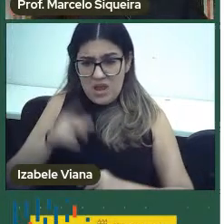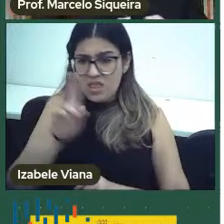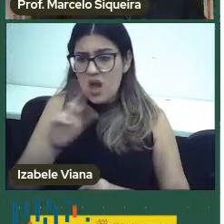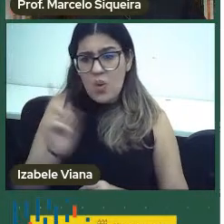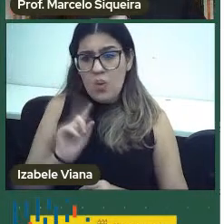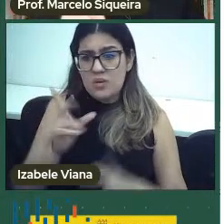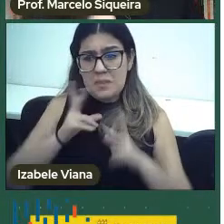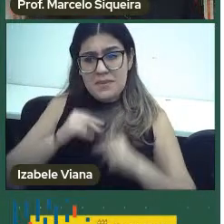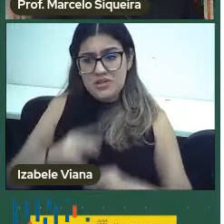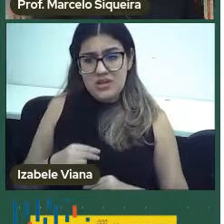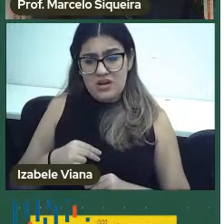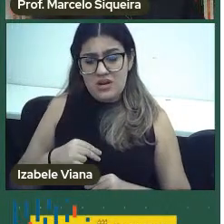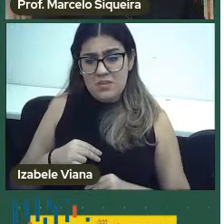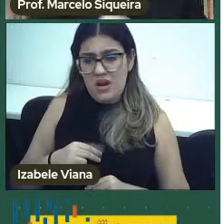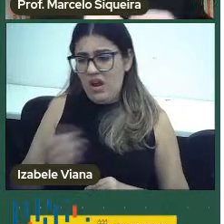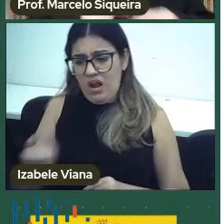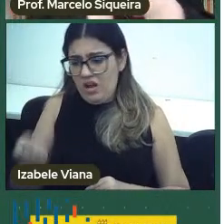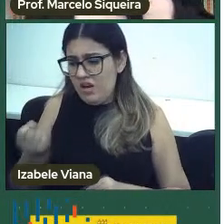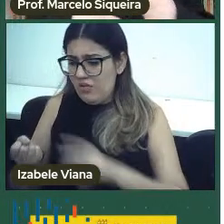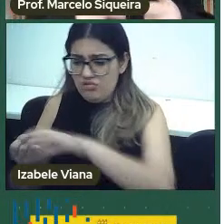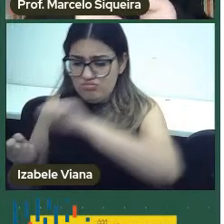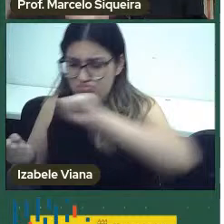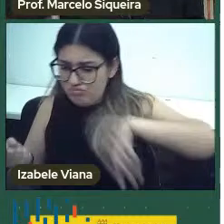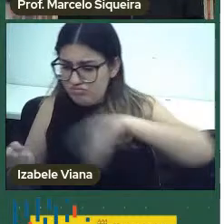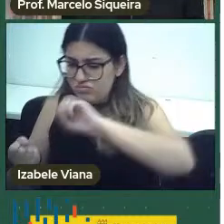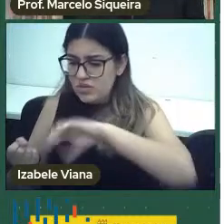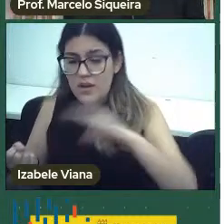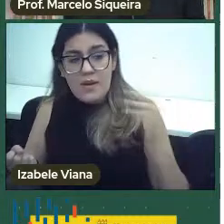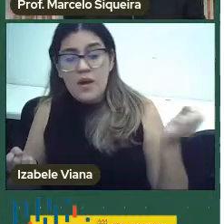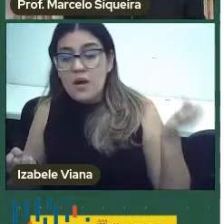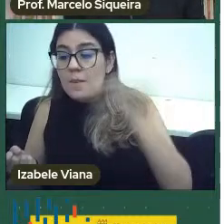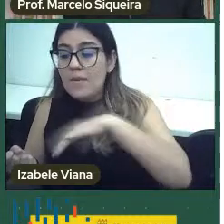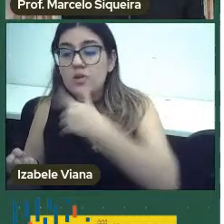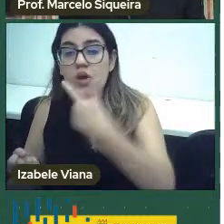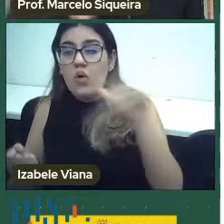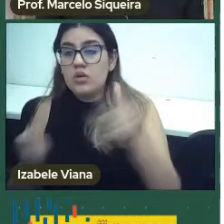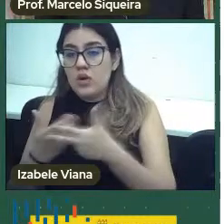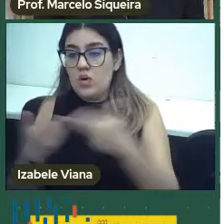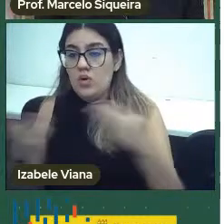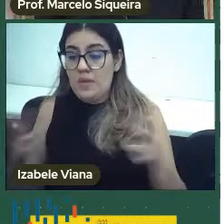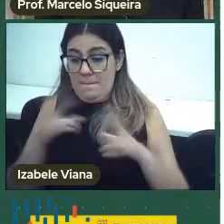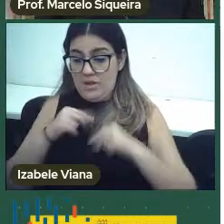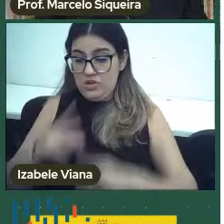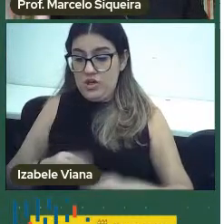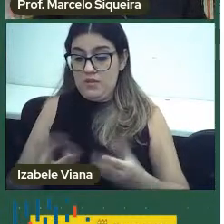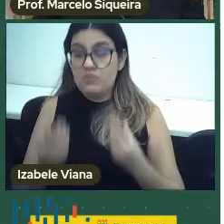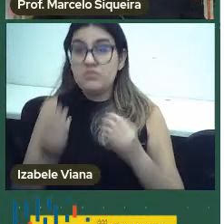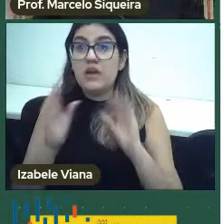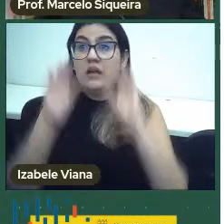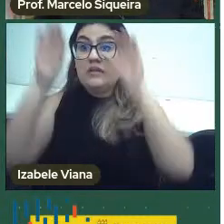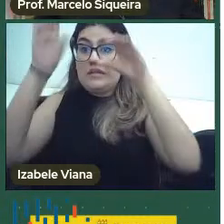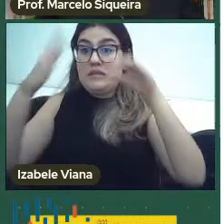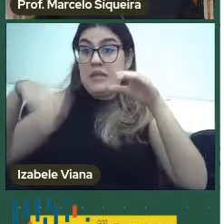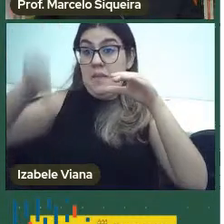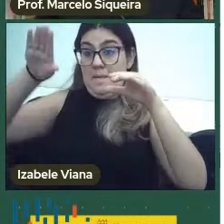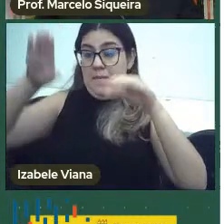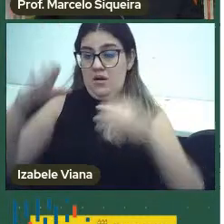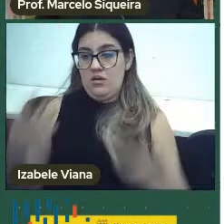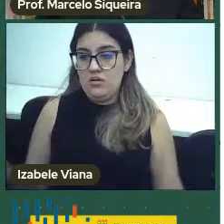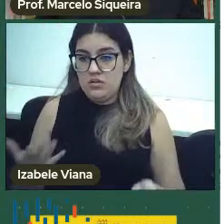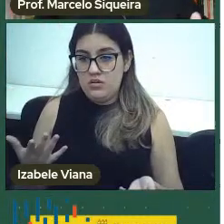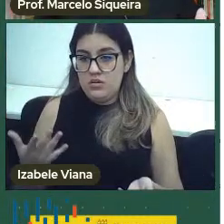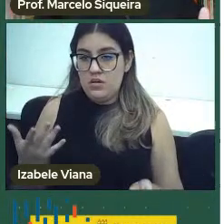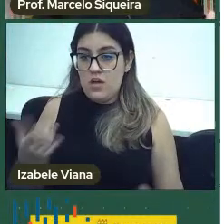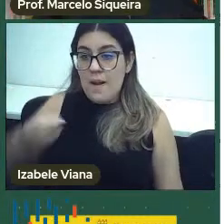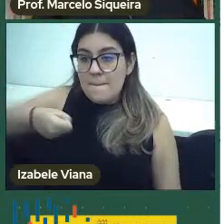Então eu vou tirar isso aqui e vou colocar outras coisas. O pijama eu vou enrolar e vou colocar na parte de cima. Dentro da mala está